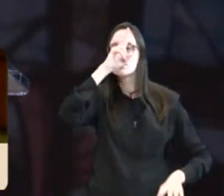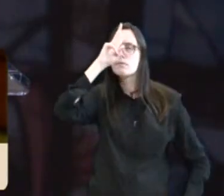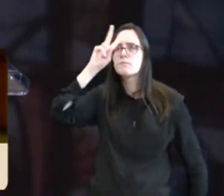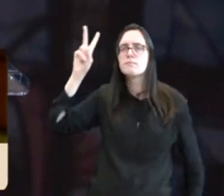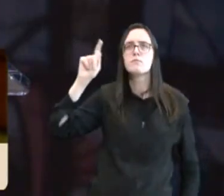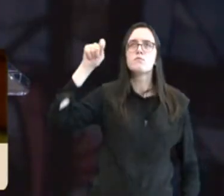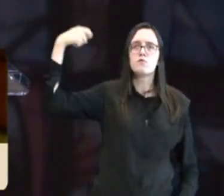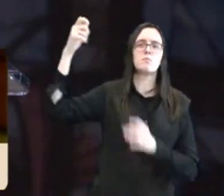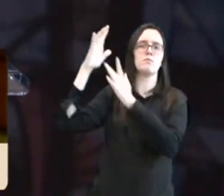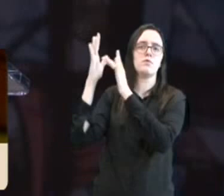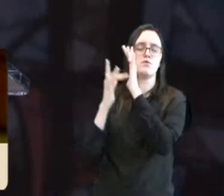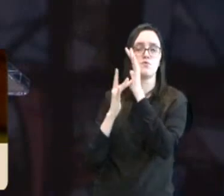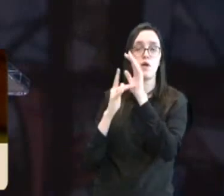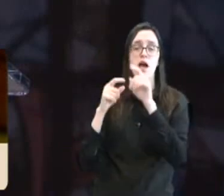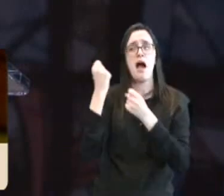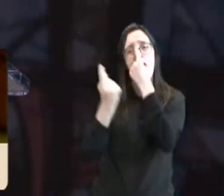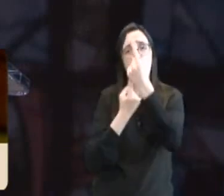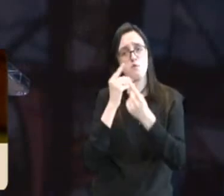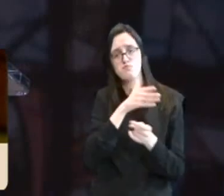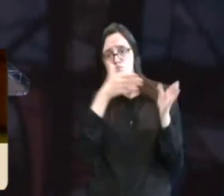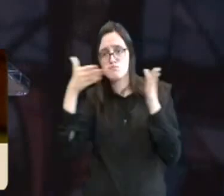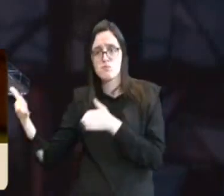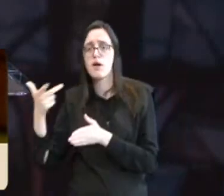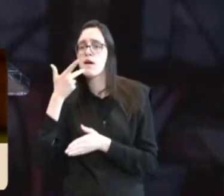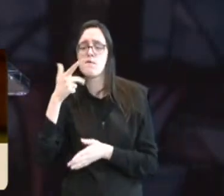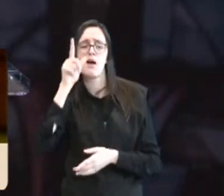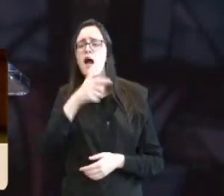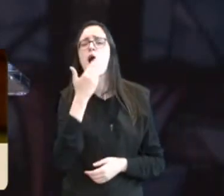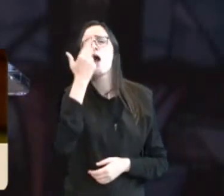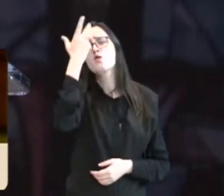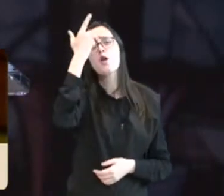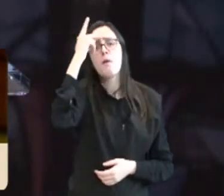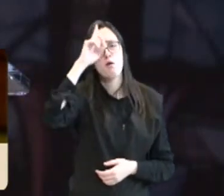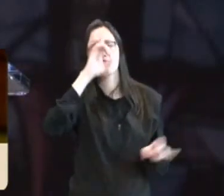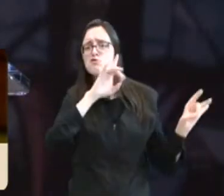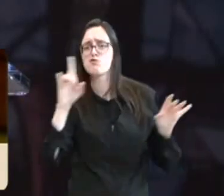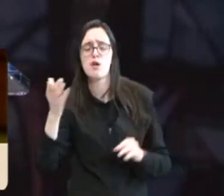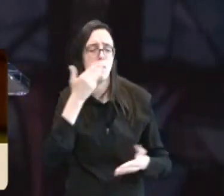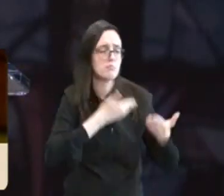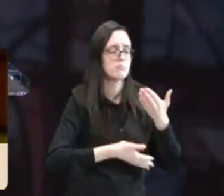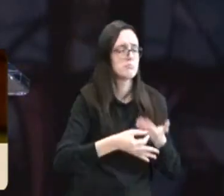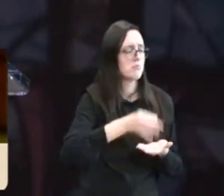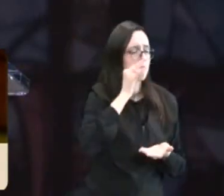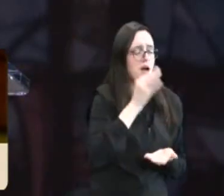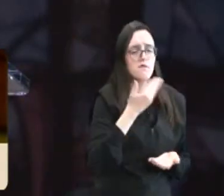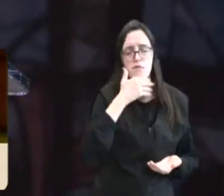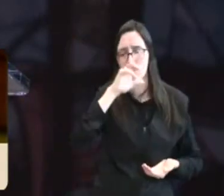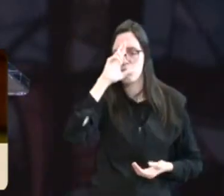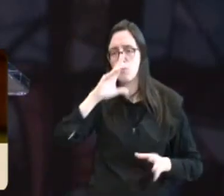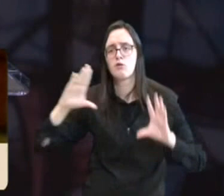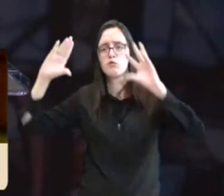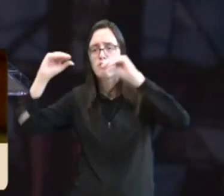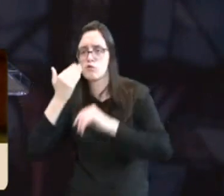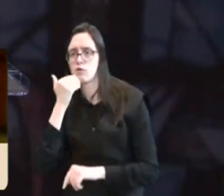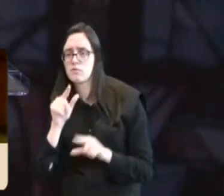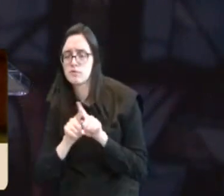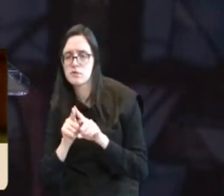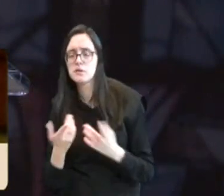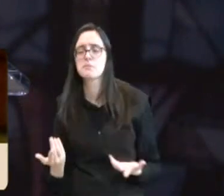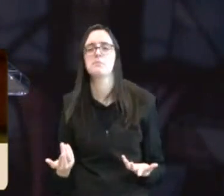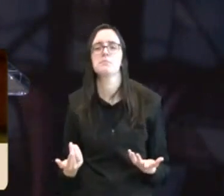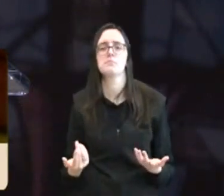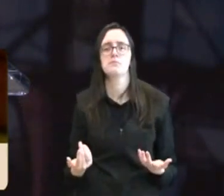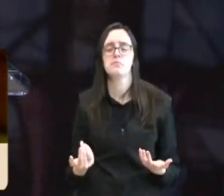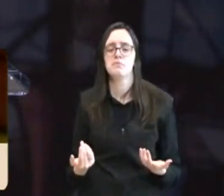dizem que na verdade era uma refeição normal do dia a dia, café, almoço, janta. Seja